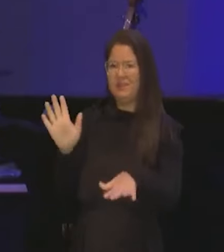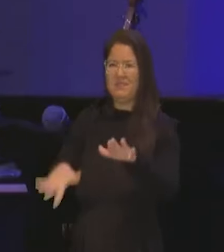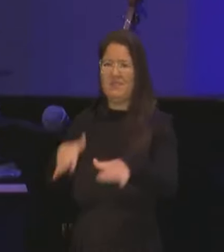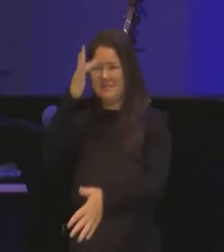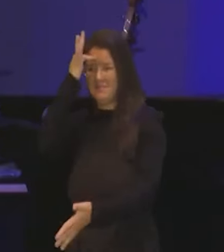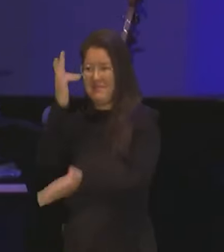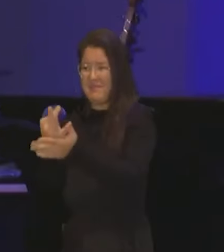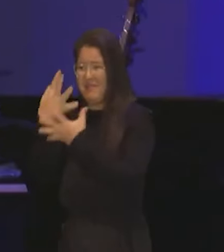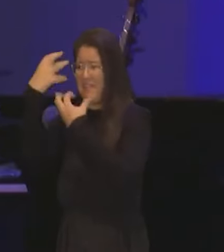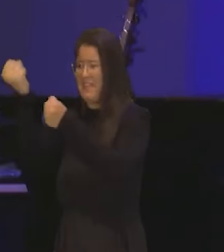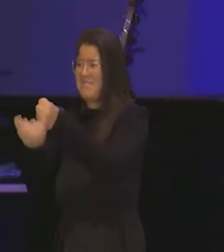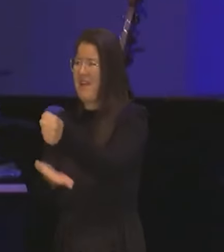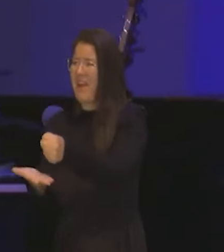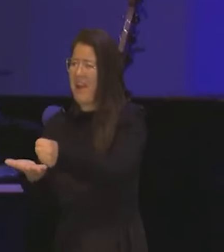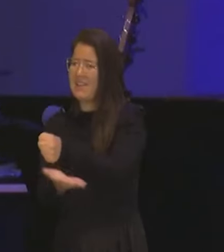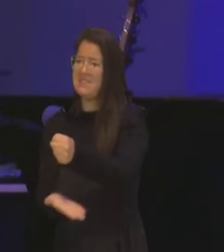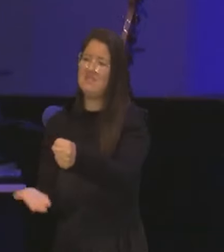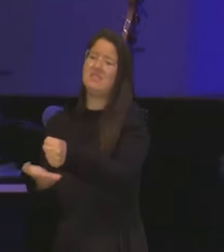superficial,